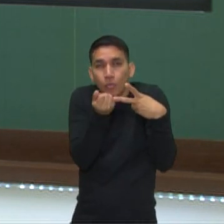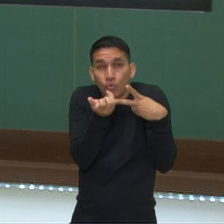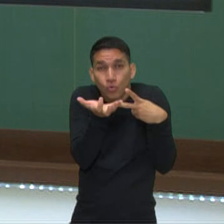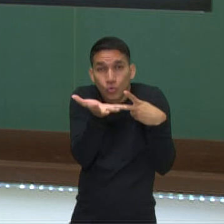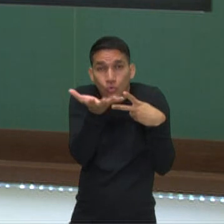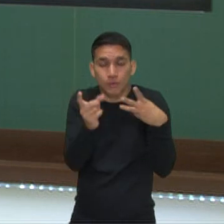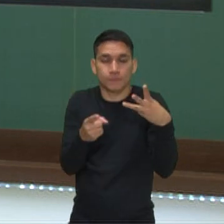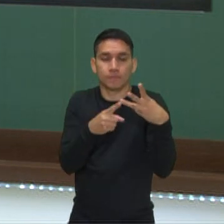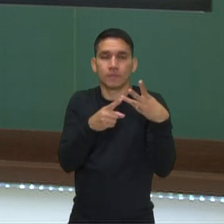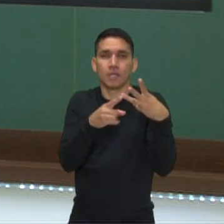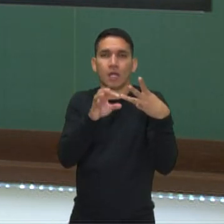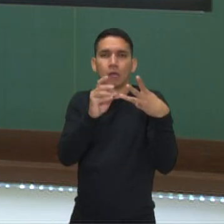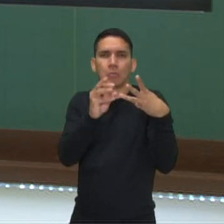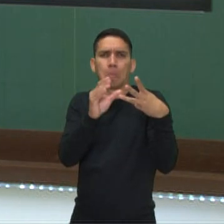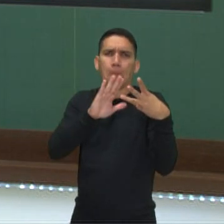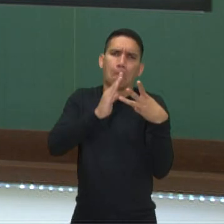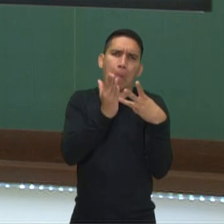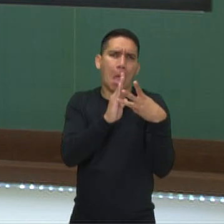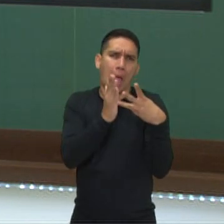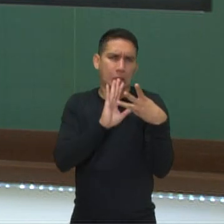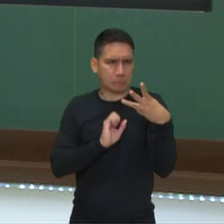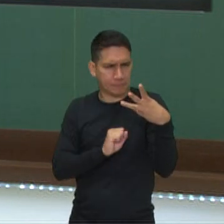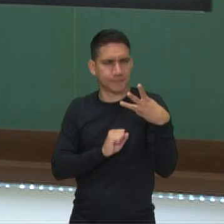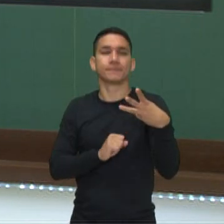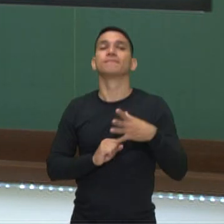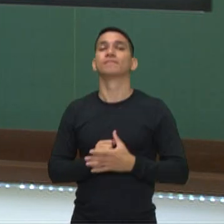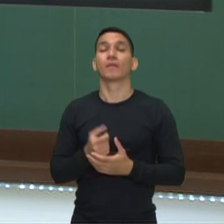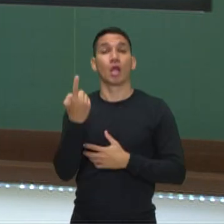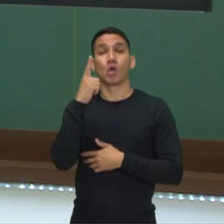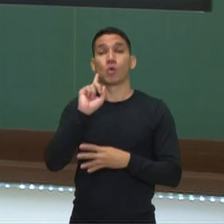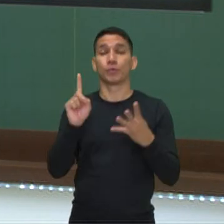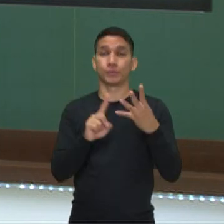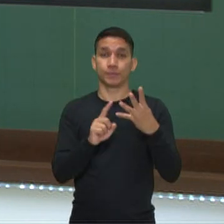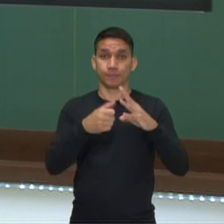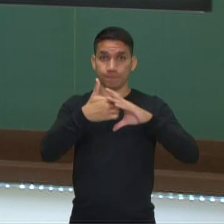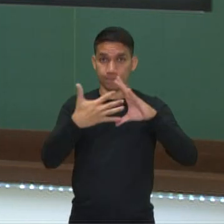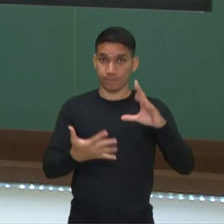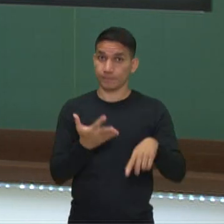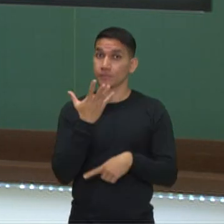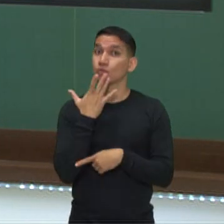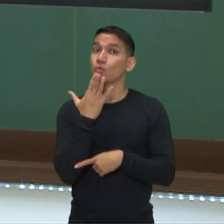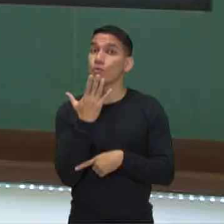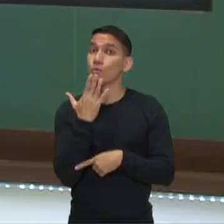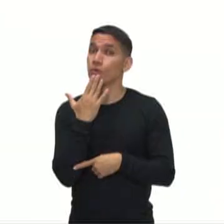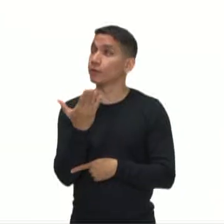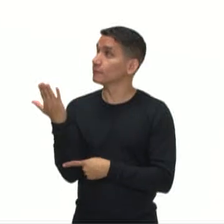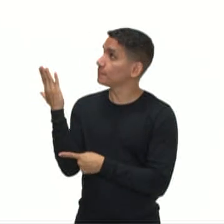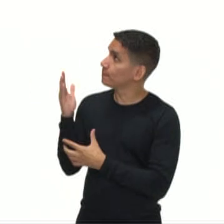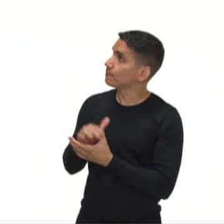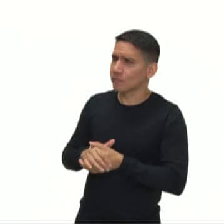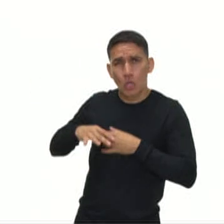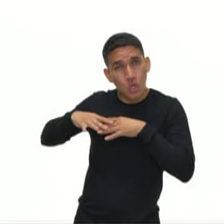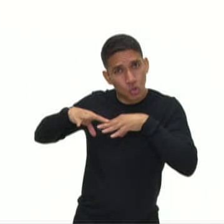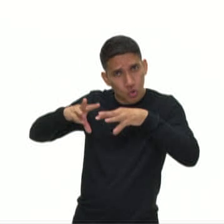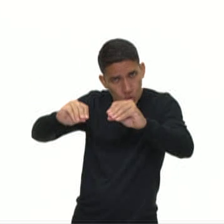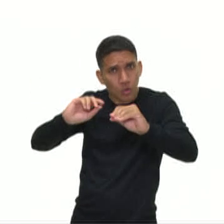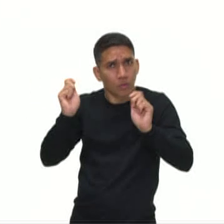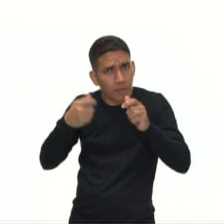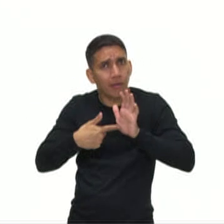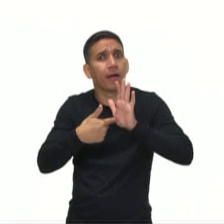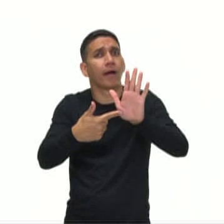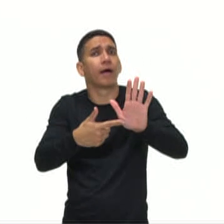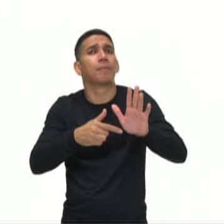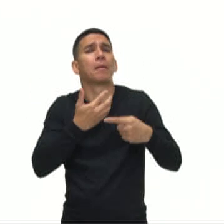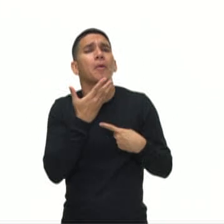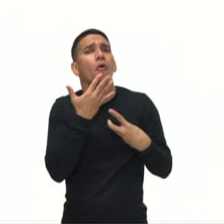o silt, que é a intermediária. E por último, nós temos a característica de colorações. Então, os solos podem apresentar